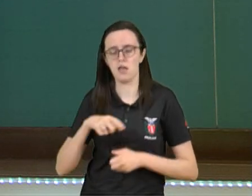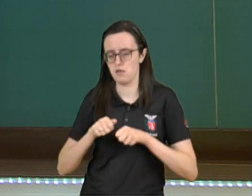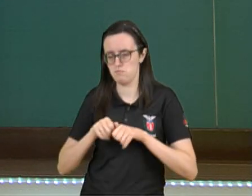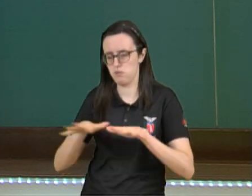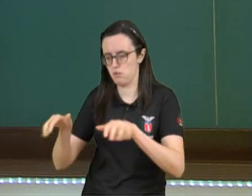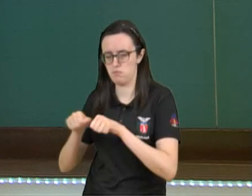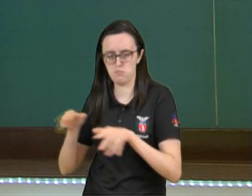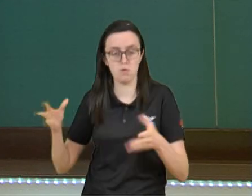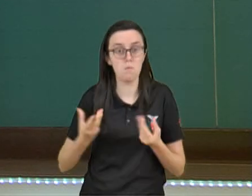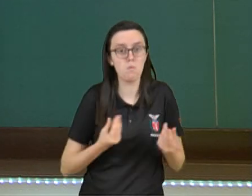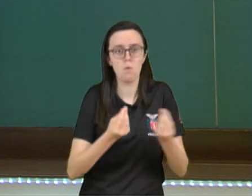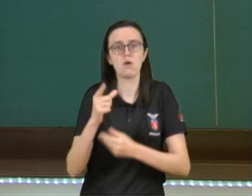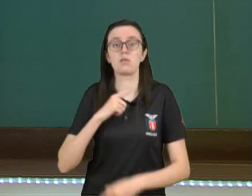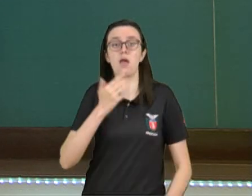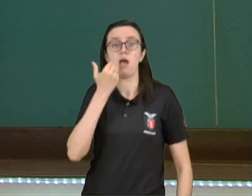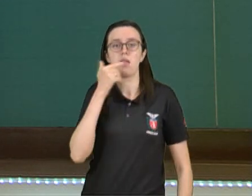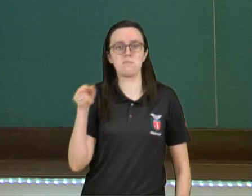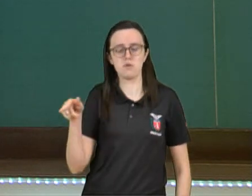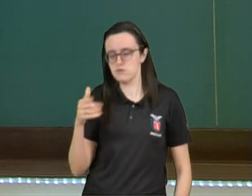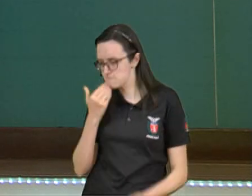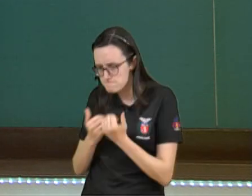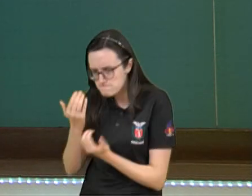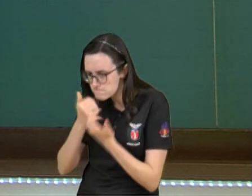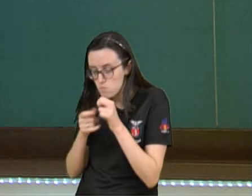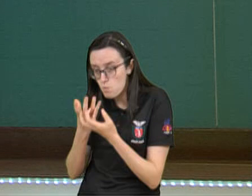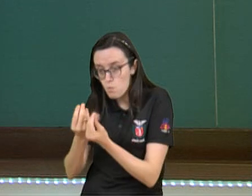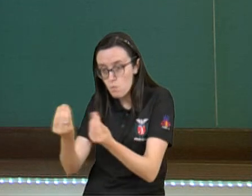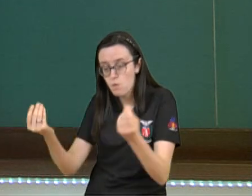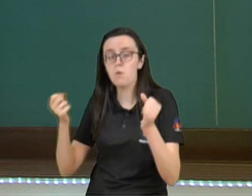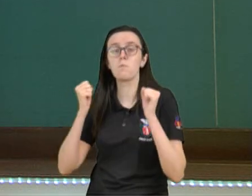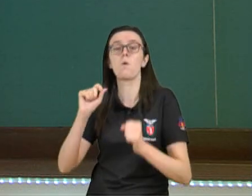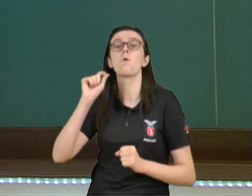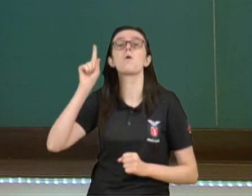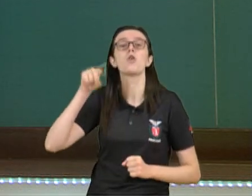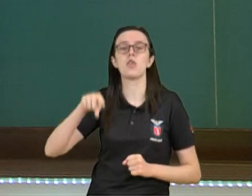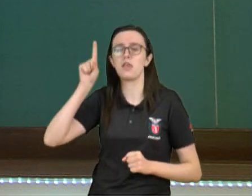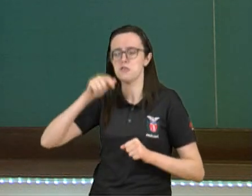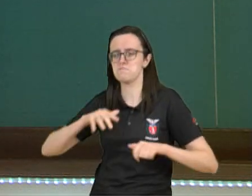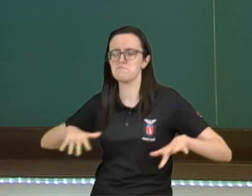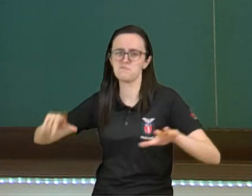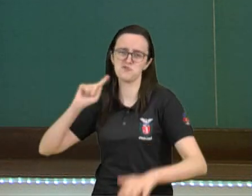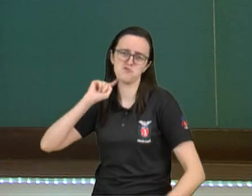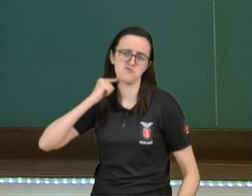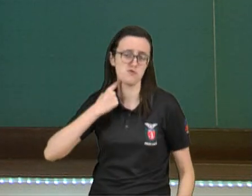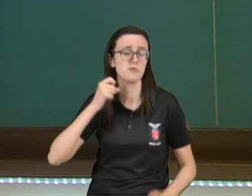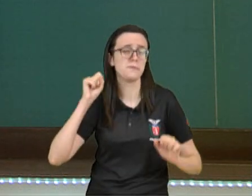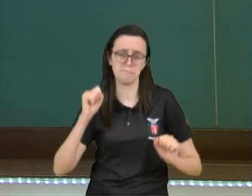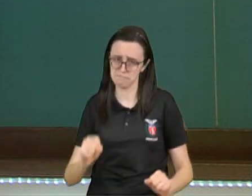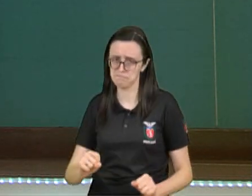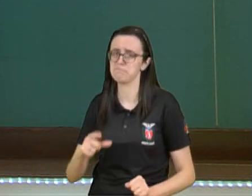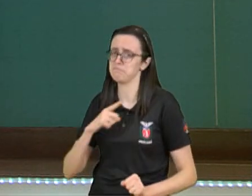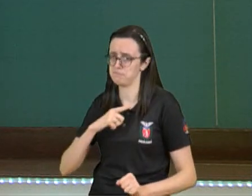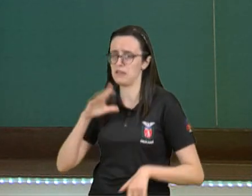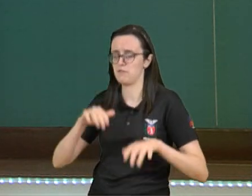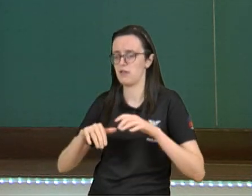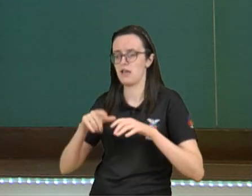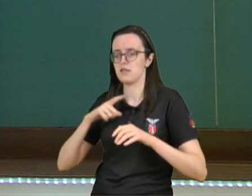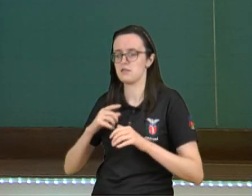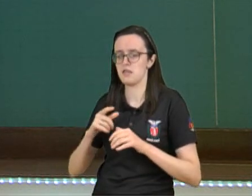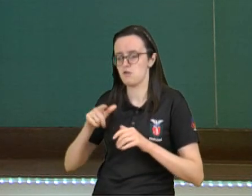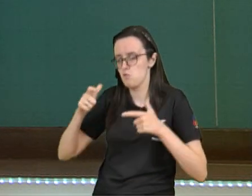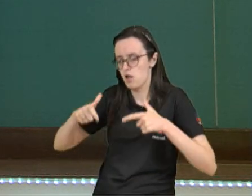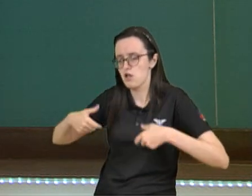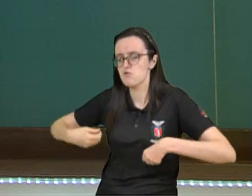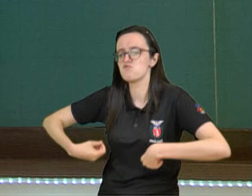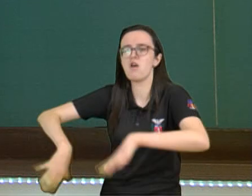seja, tem muito alimento para elas. Pode estar associado com as poluições, com a liberação de substâncias